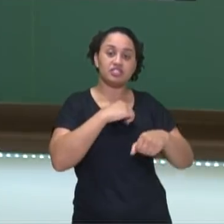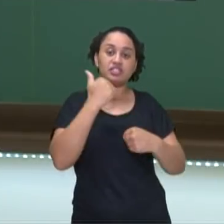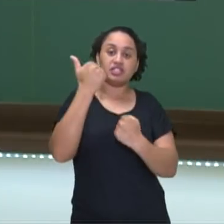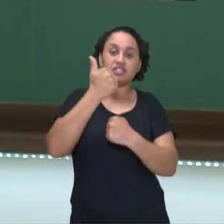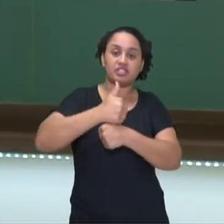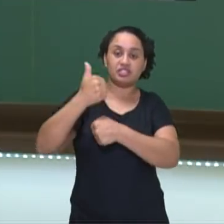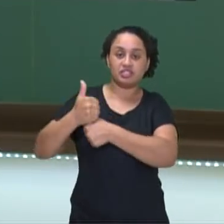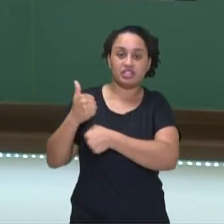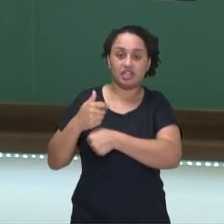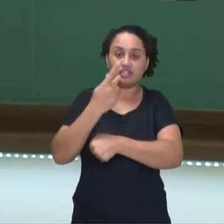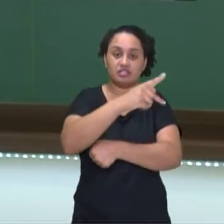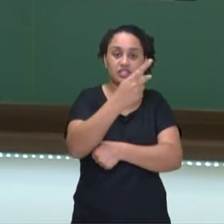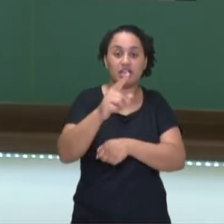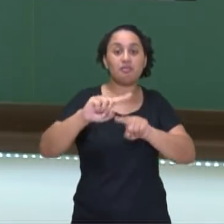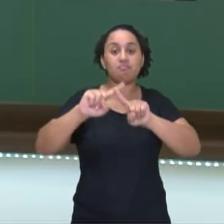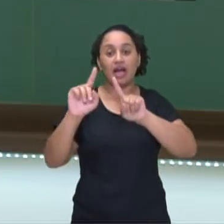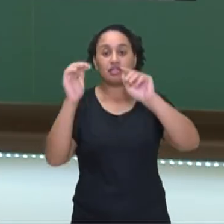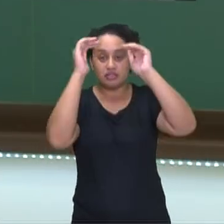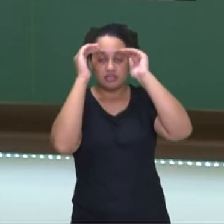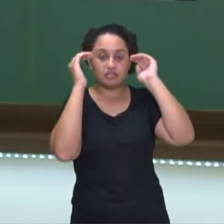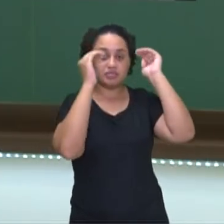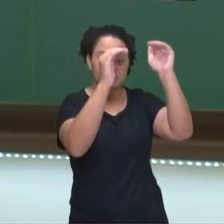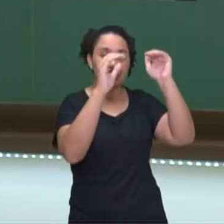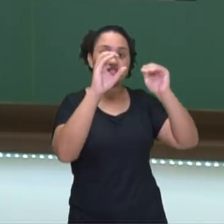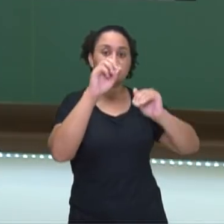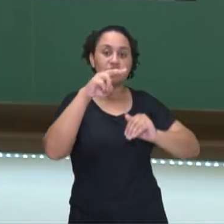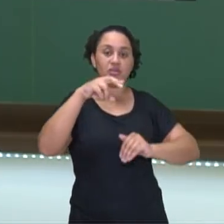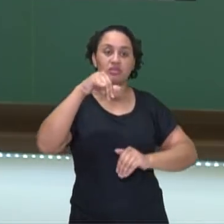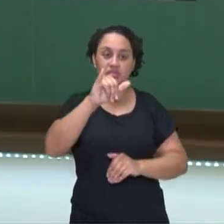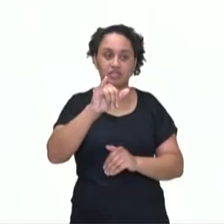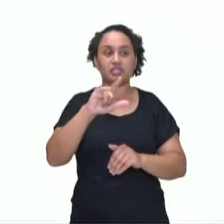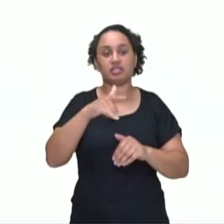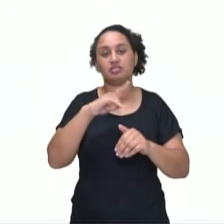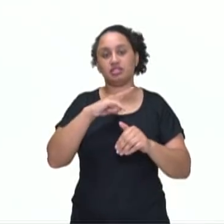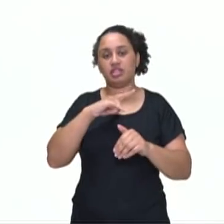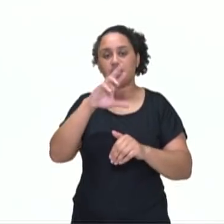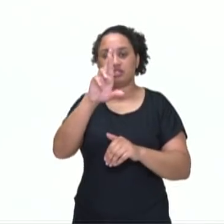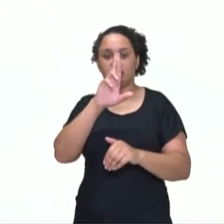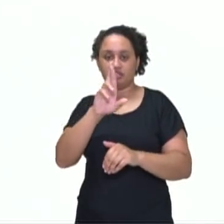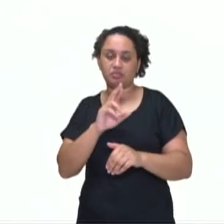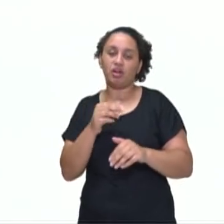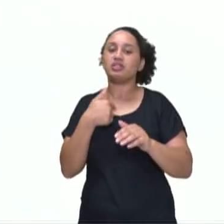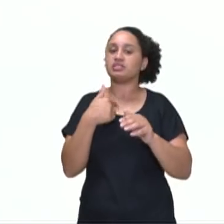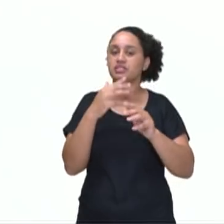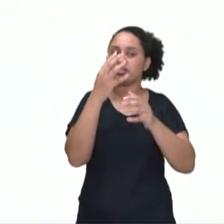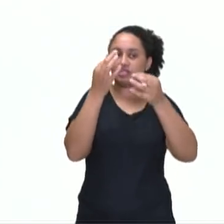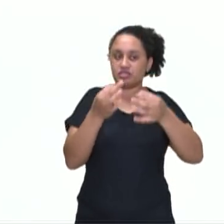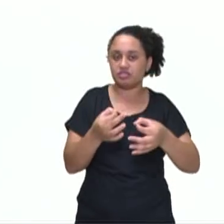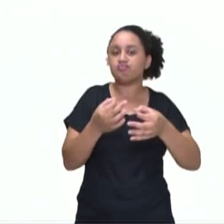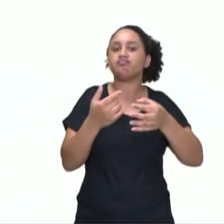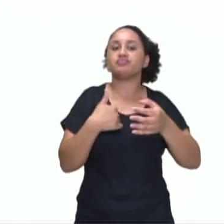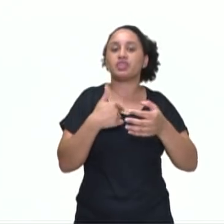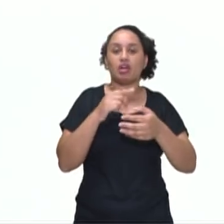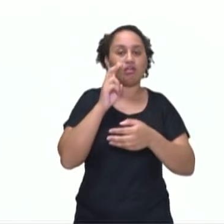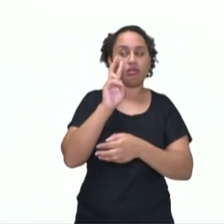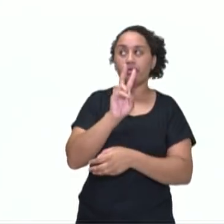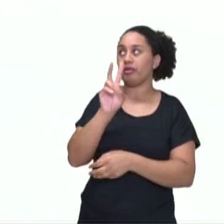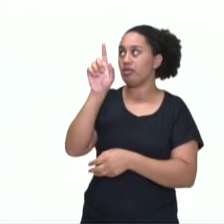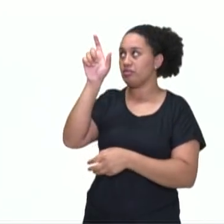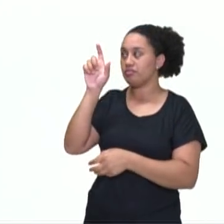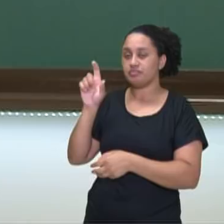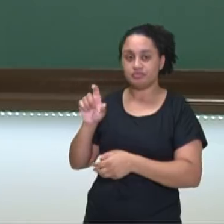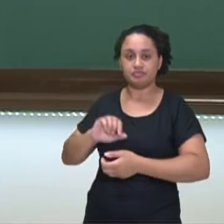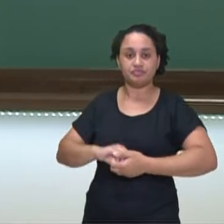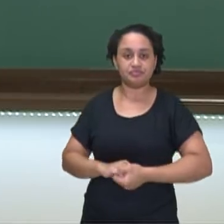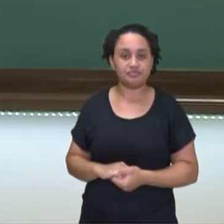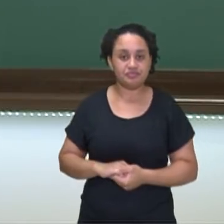membros, mas que prestava obediência ao Oni. Está aqui a resposta. Monarquia divina, cada uma tinha o seu líder, mas todos os